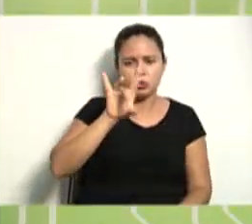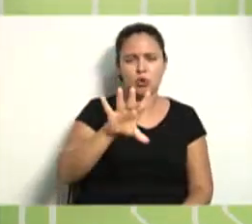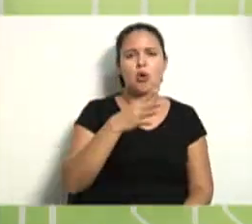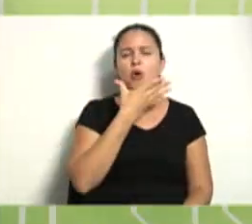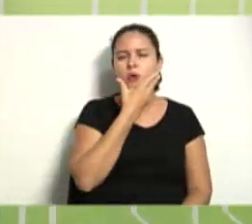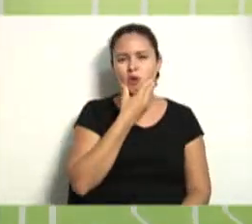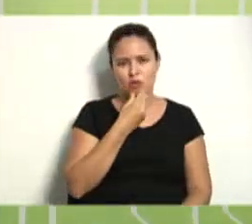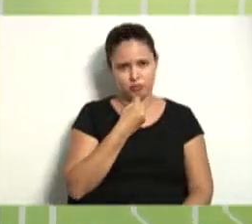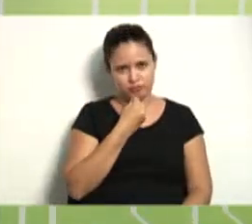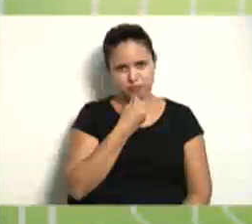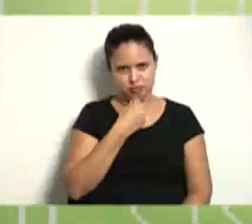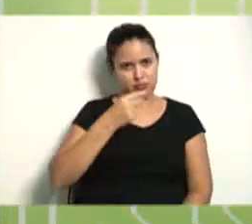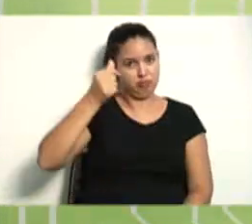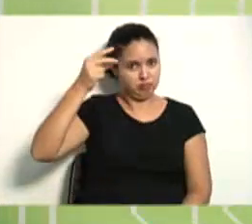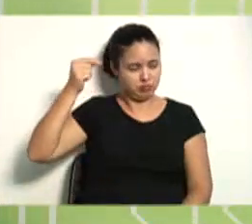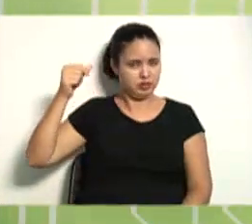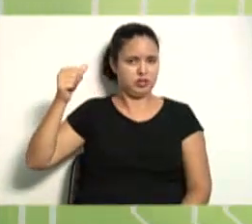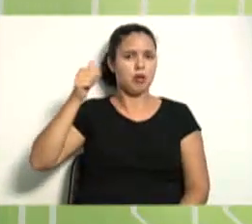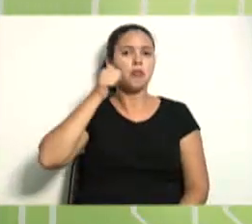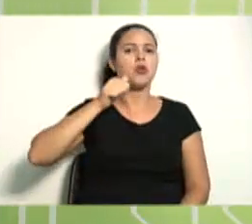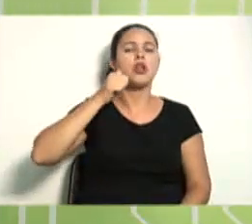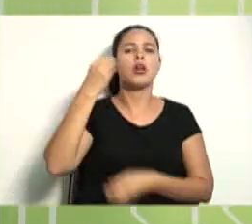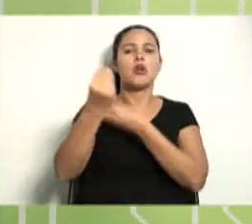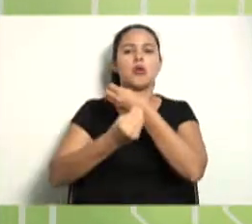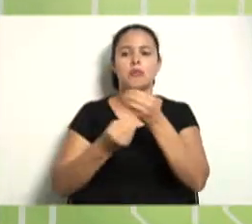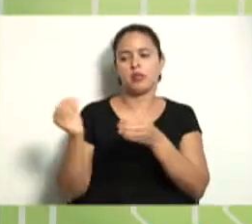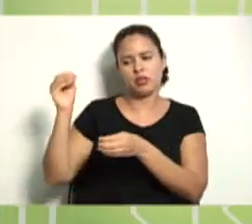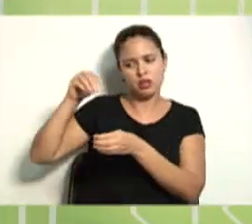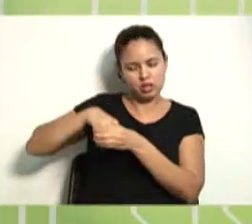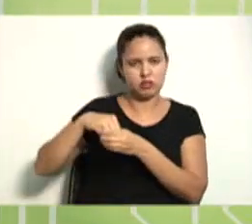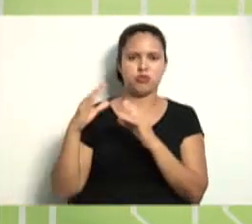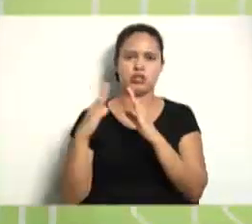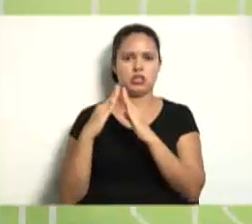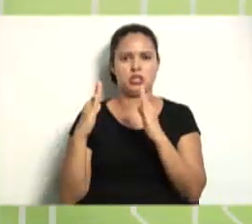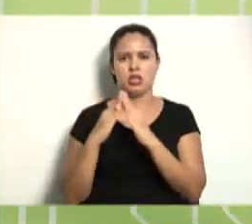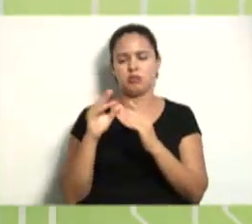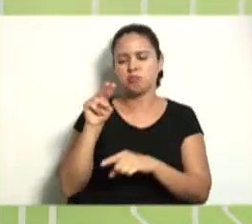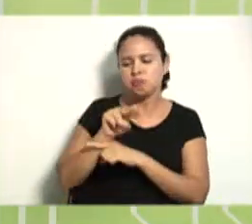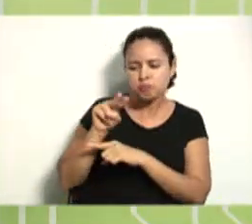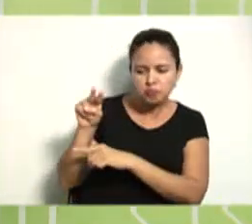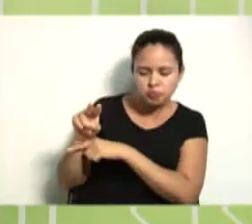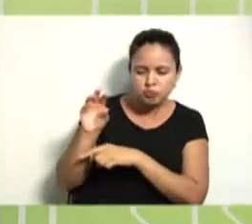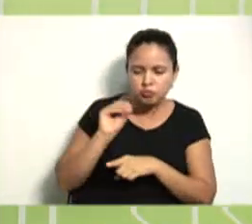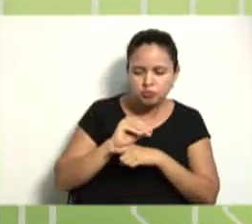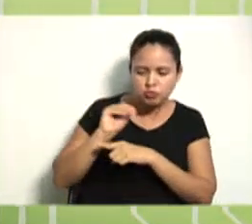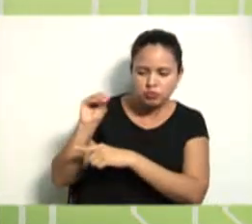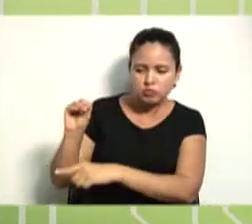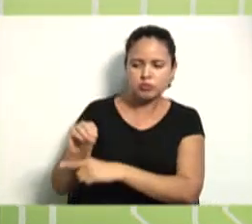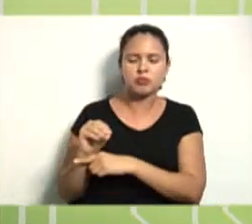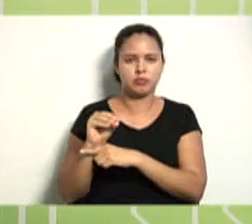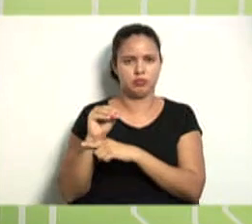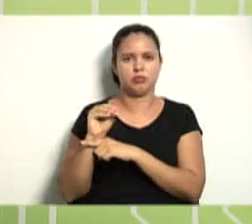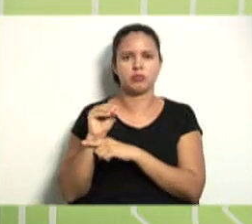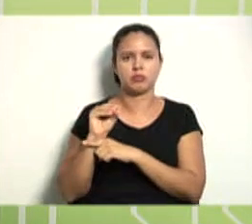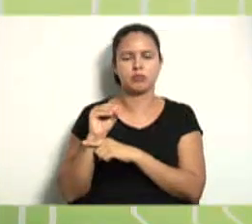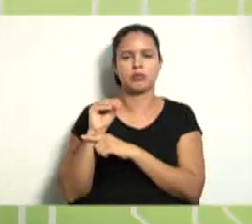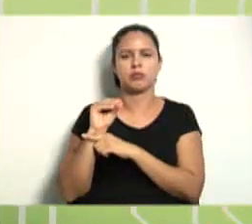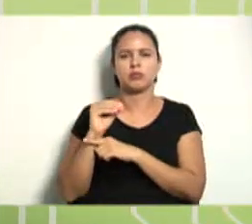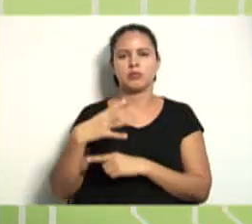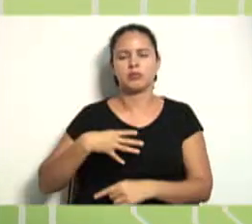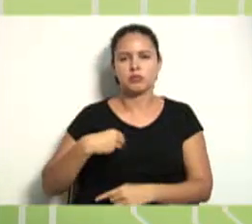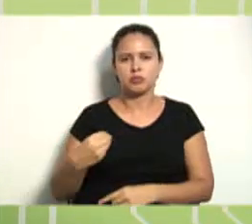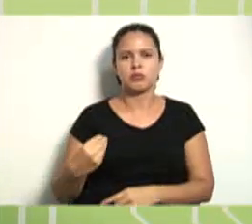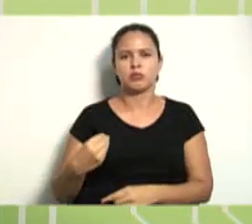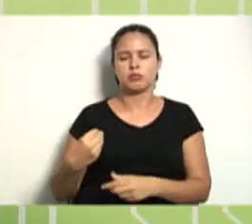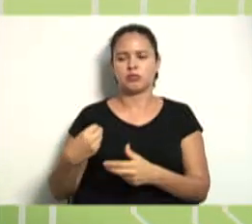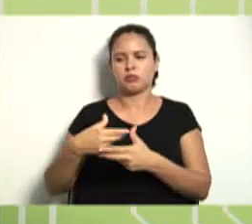o cuidado das crianças. Então, essa atividade de professora, há alguns 50 anos atrás, ela não podia estar